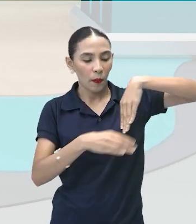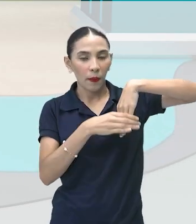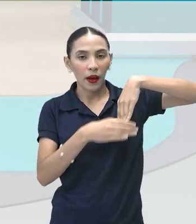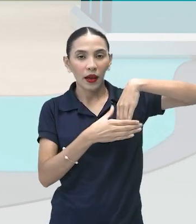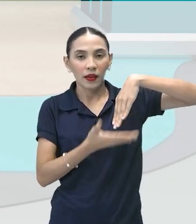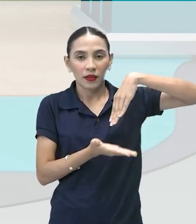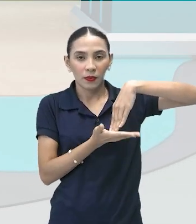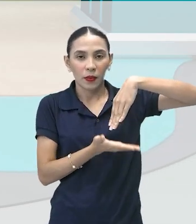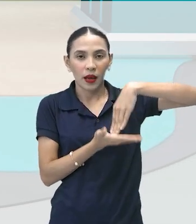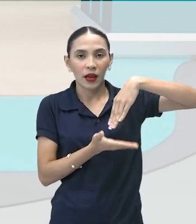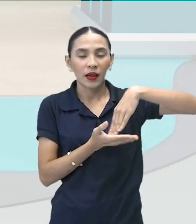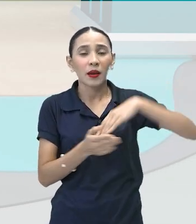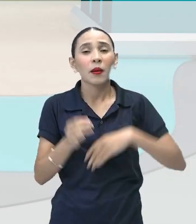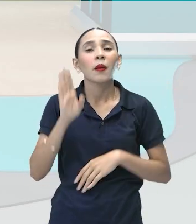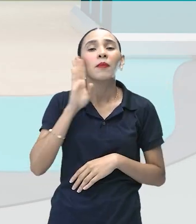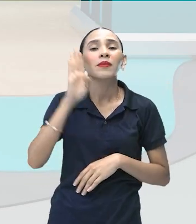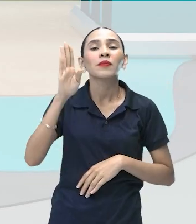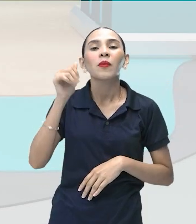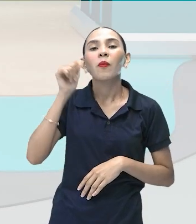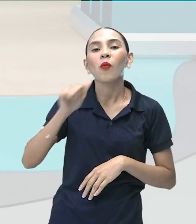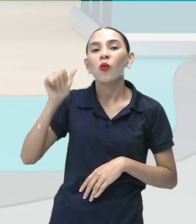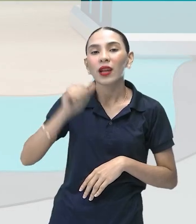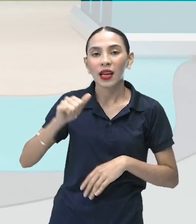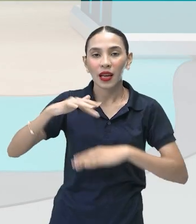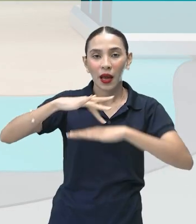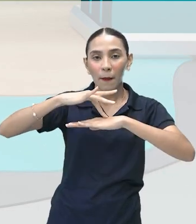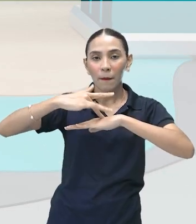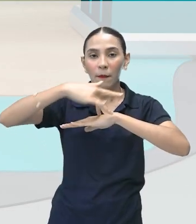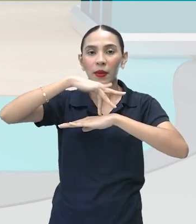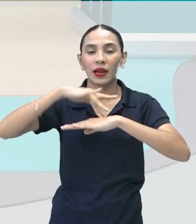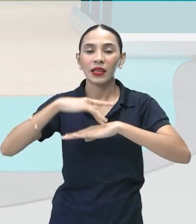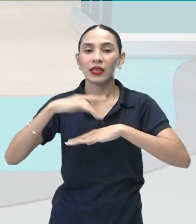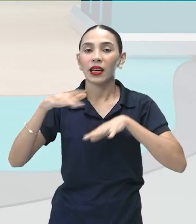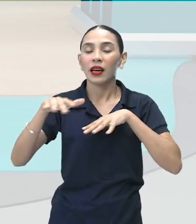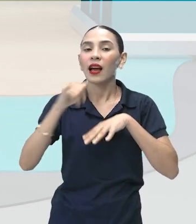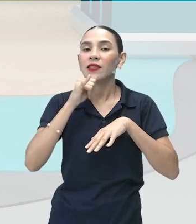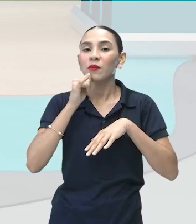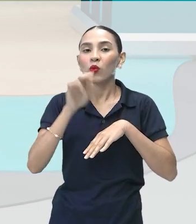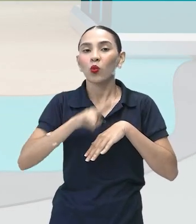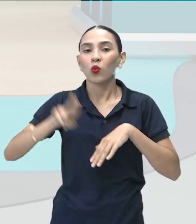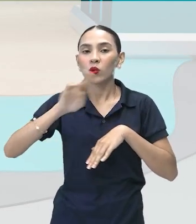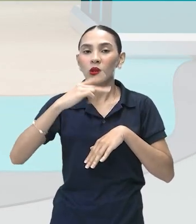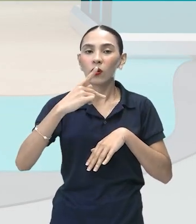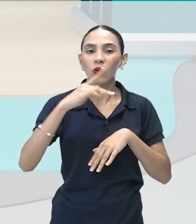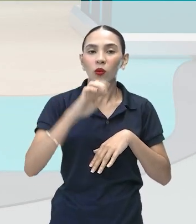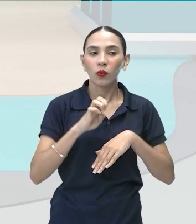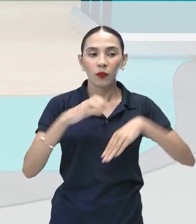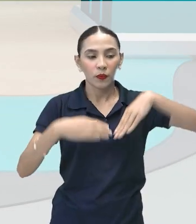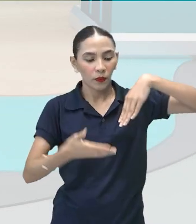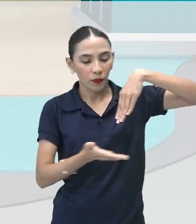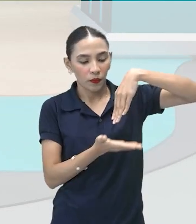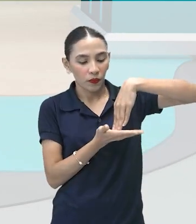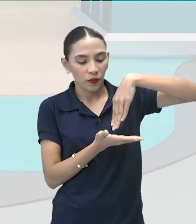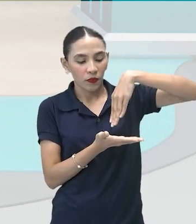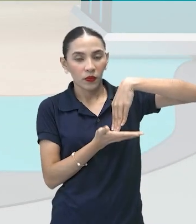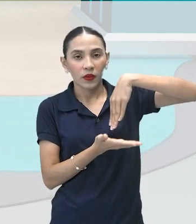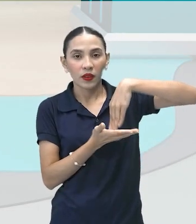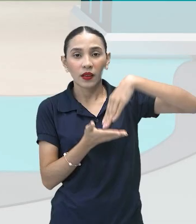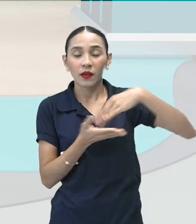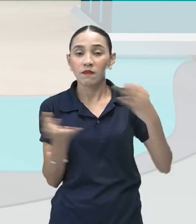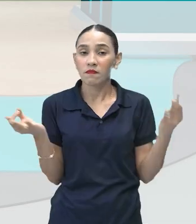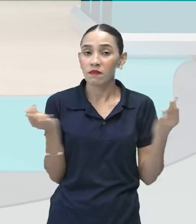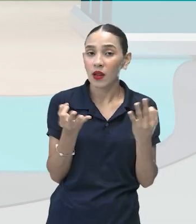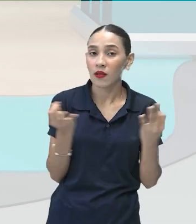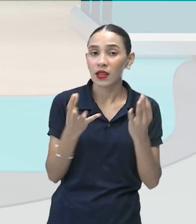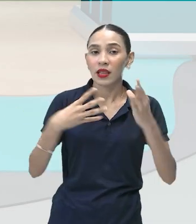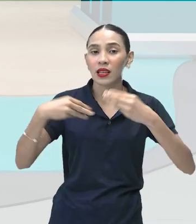dançarinas, especialmente as mulheres, muitas vezes executam o movimento nas pontas dos pés, simbolizando graça e